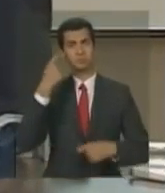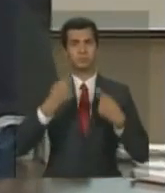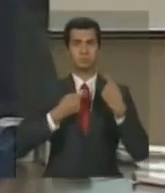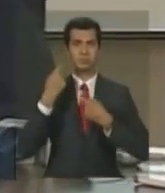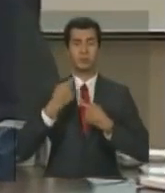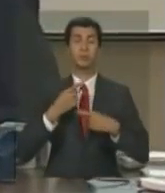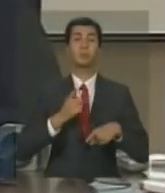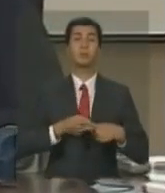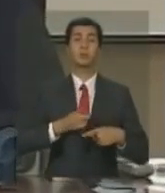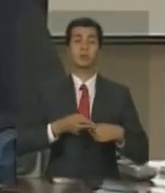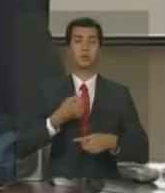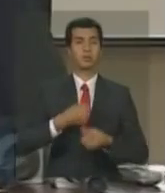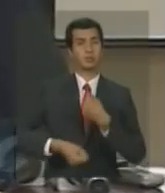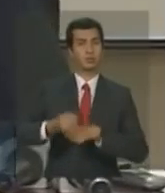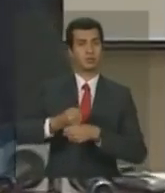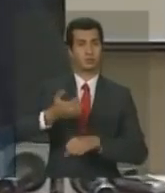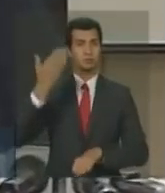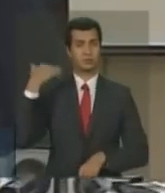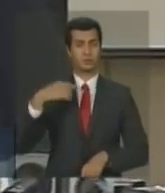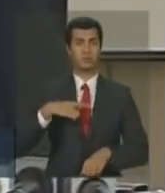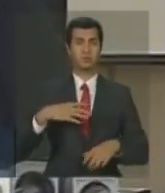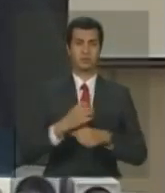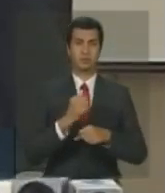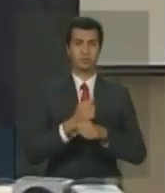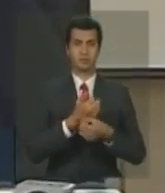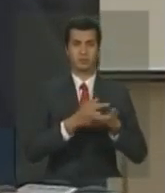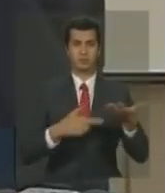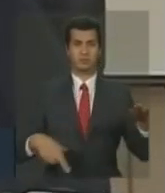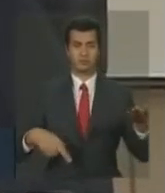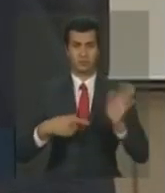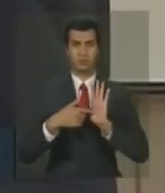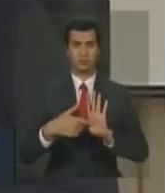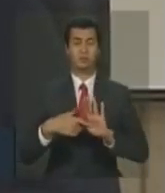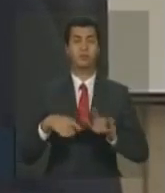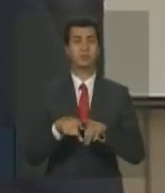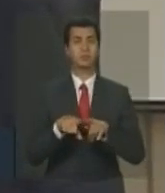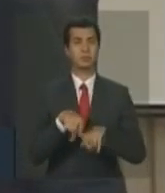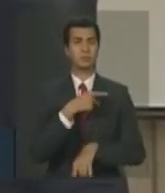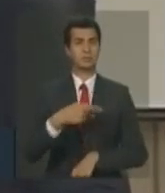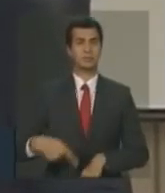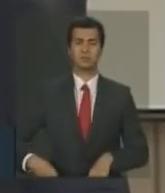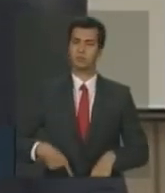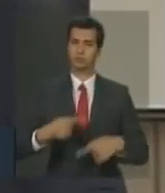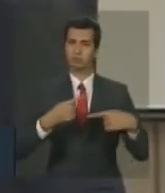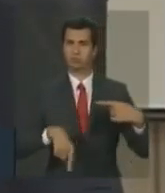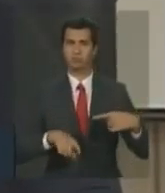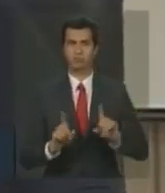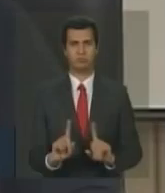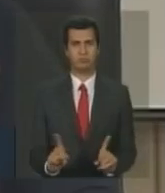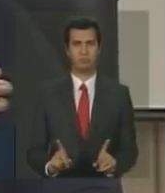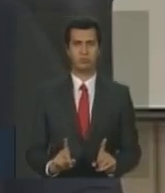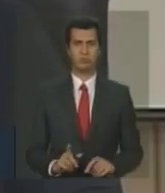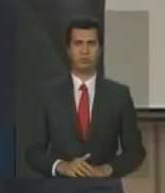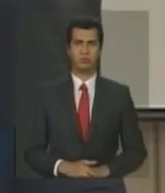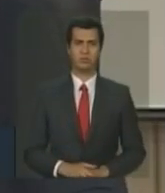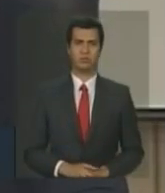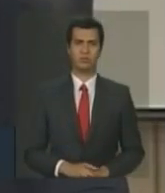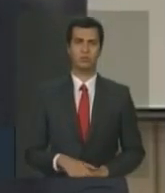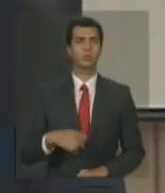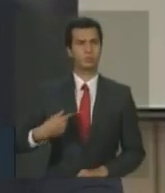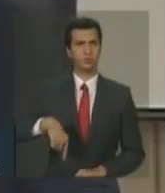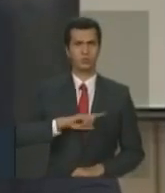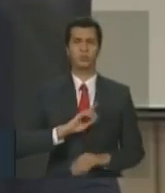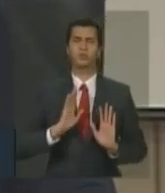foram publicados e o presidente tinha manifestado contrariedade. Nós estamos agora, na verdade, a gente vem